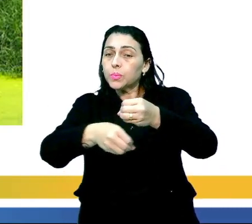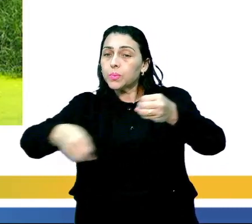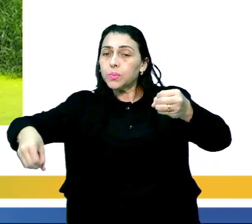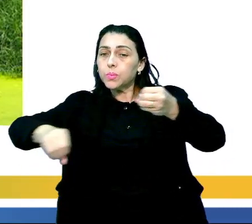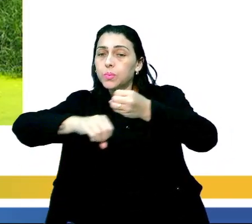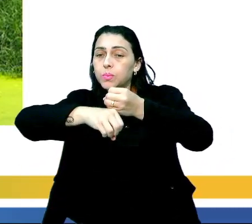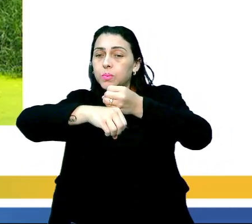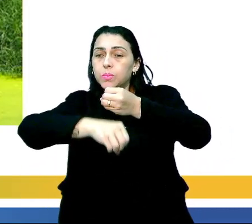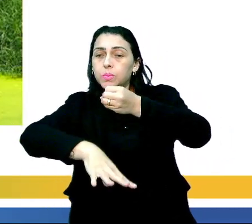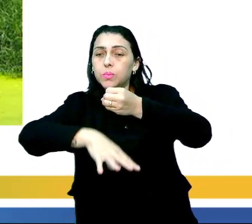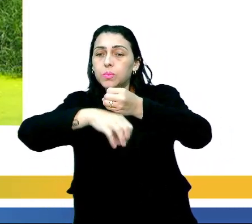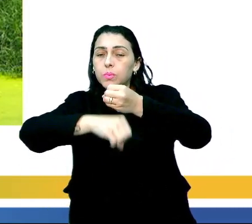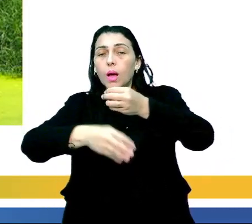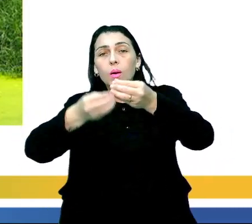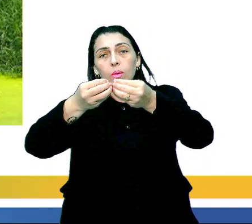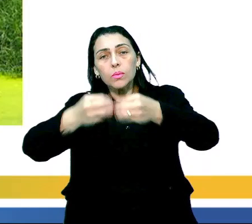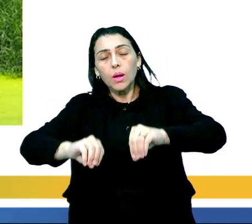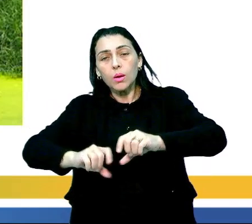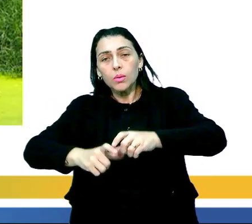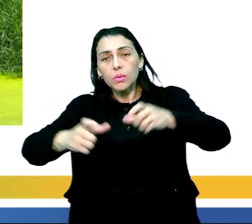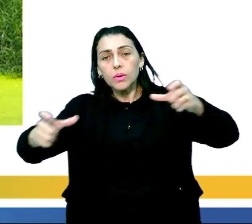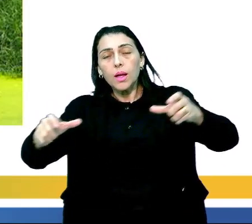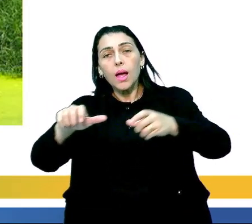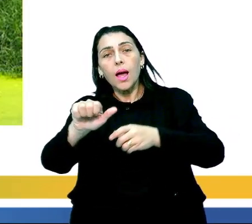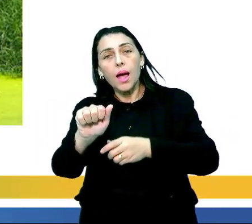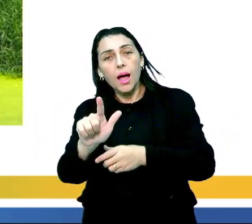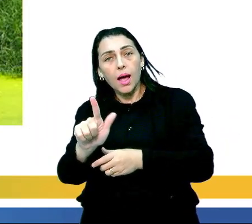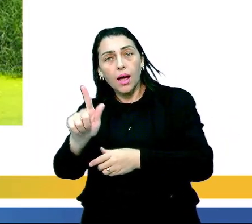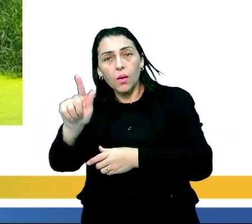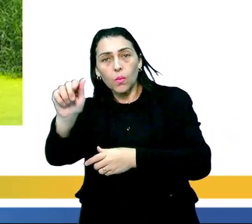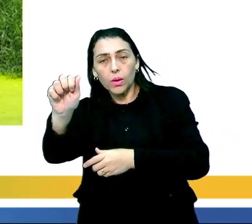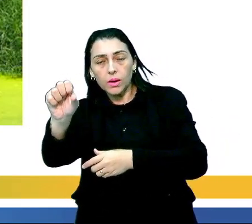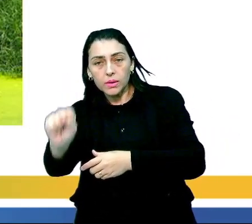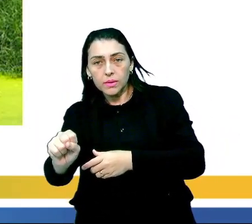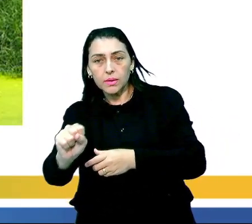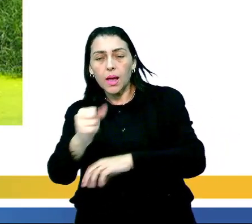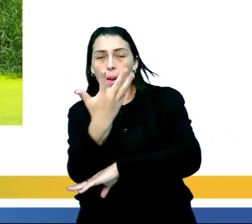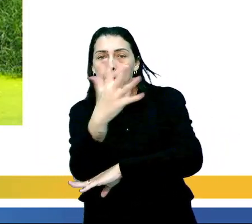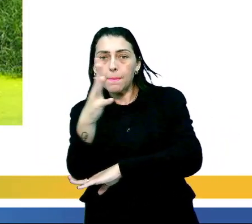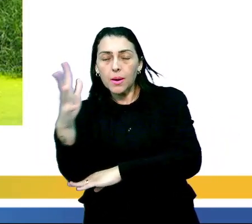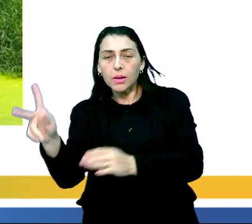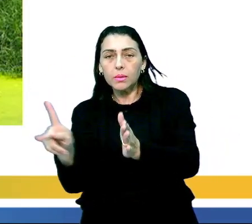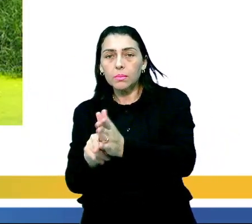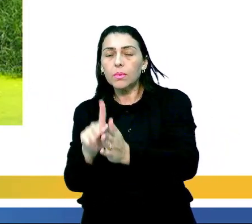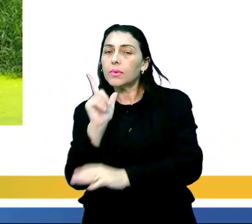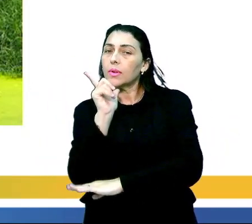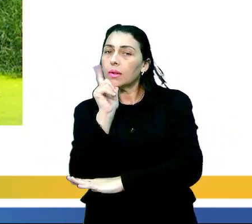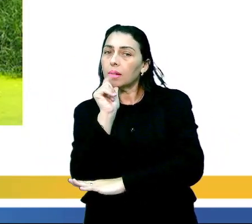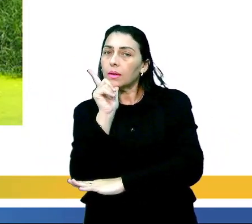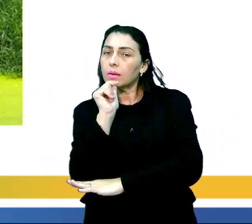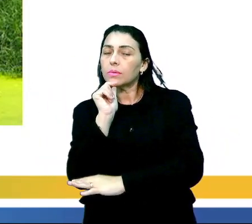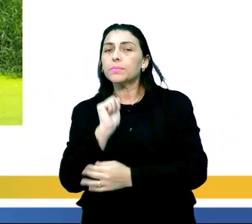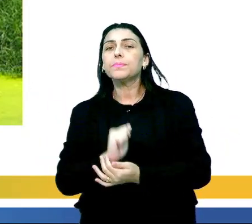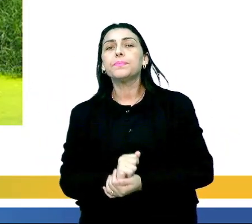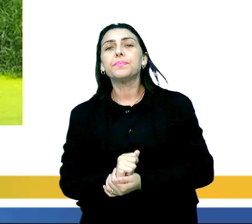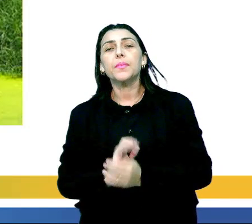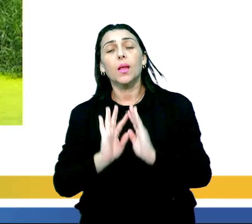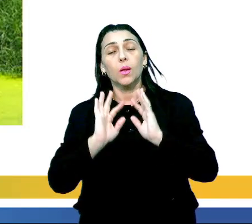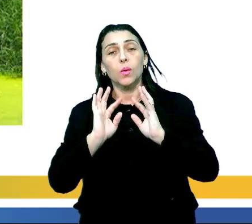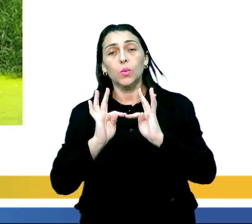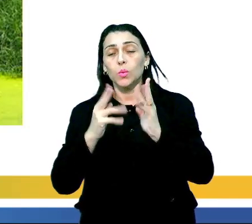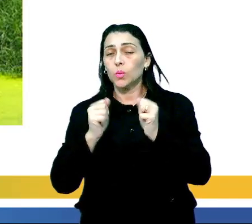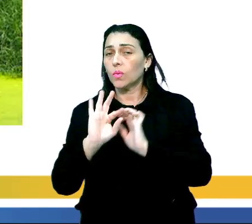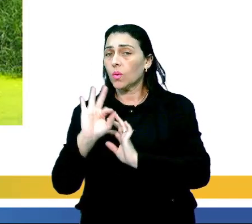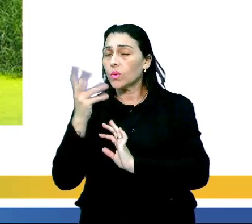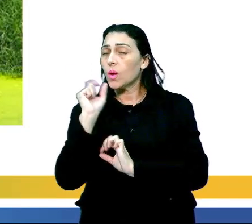vai provocar o quê? Crescimento excessivo de algas e plantas aquáticas, tá? Isso tudo vai